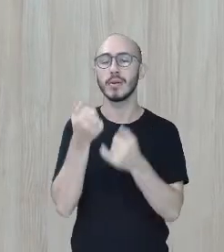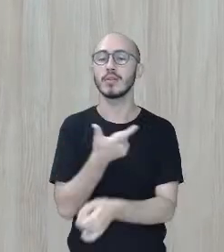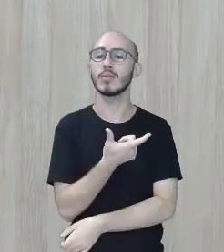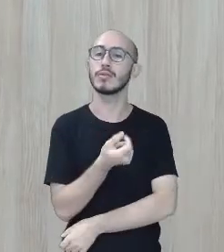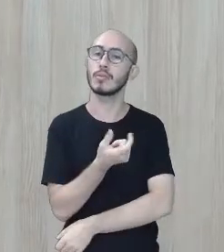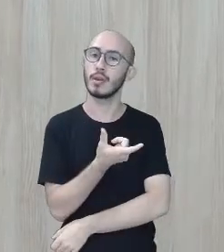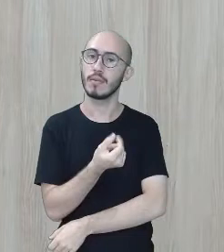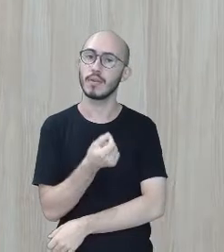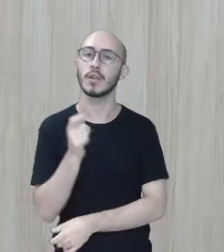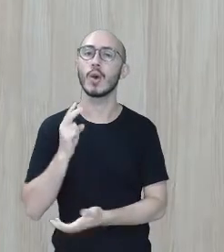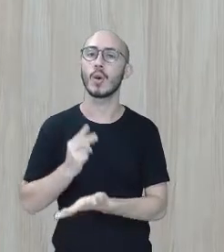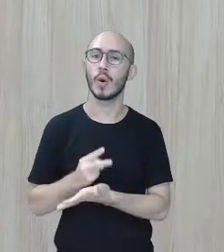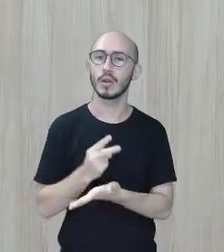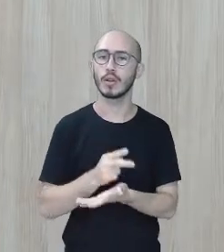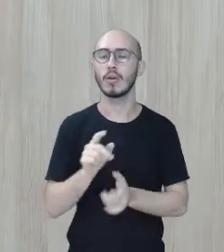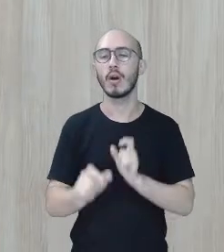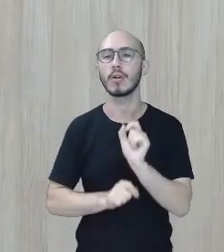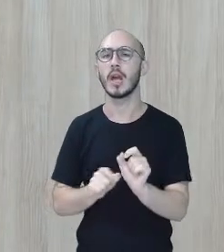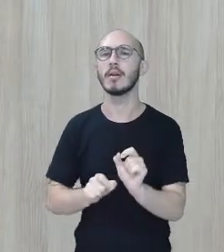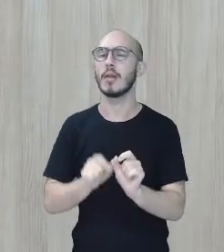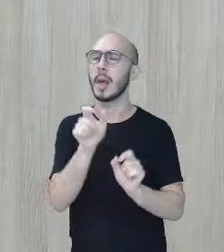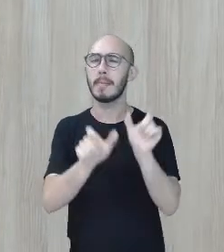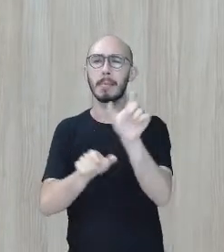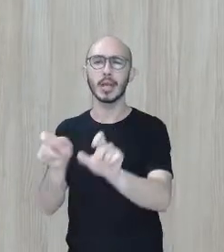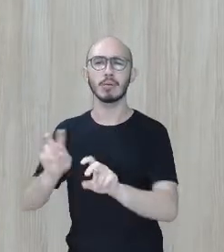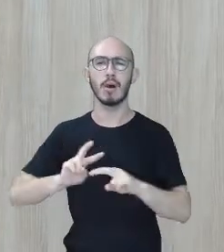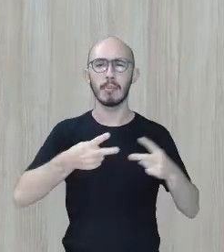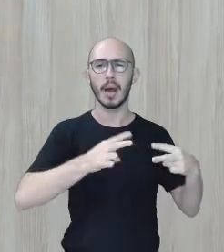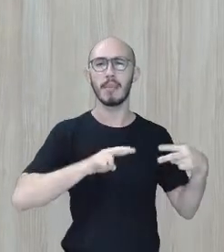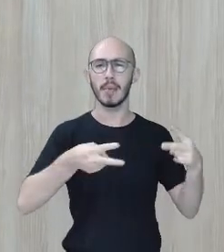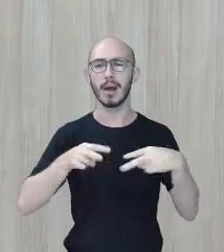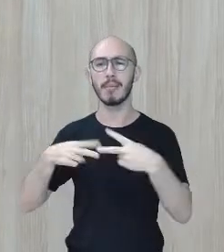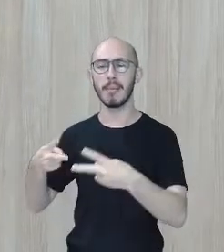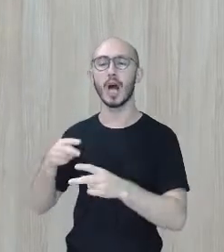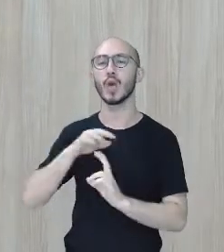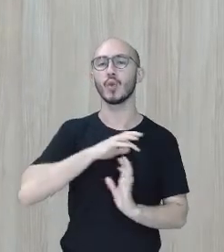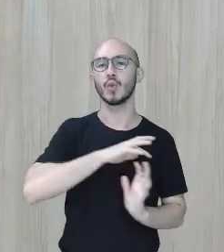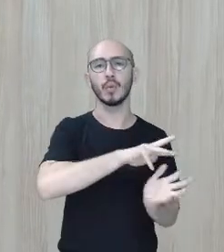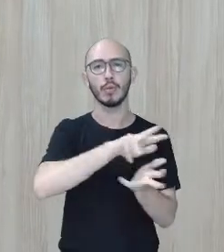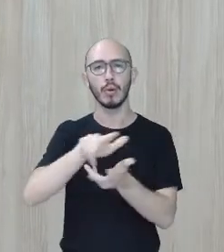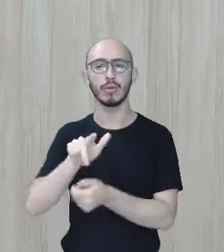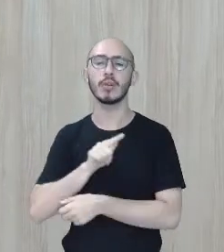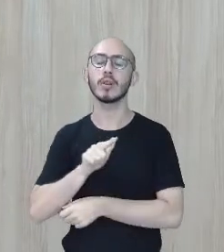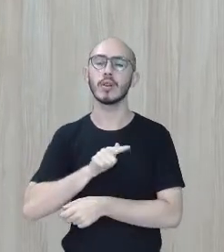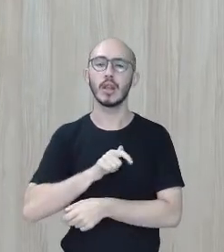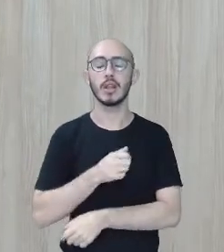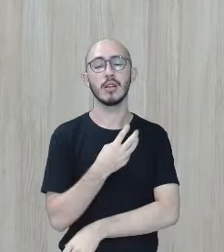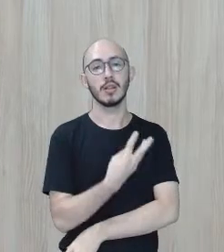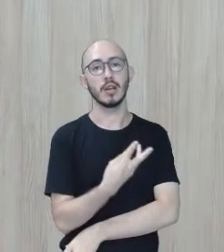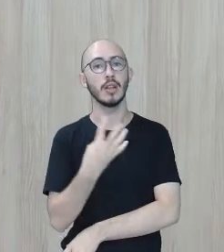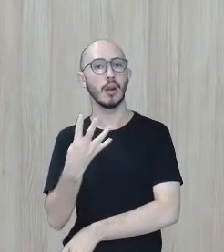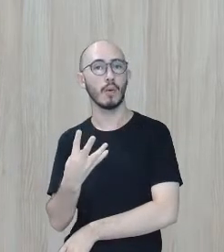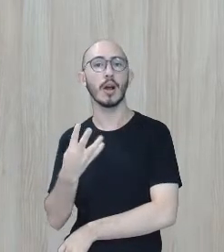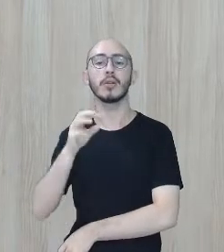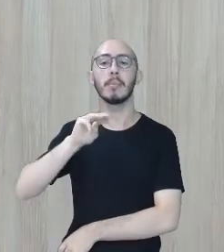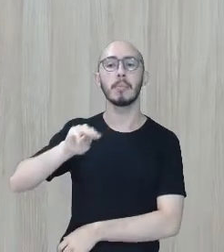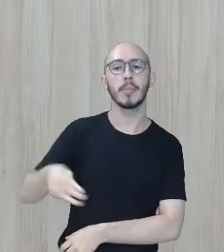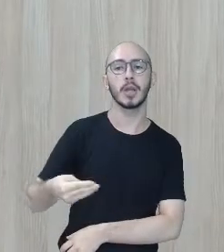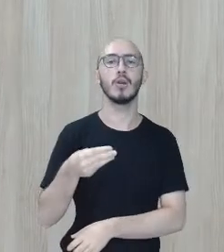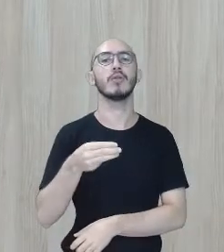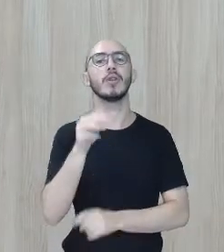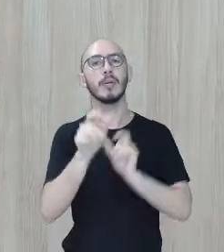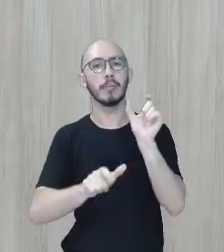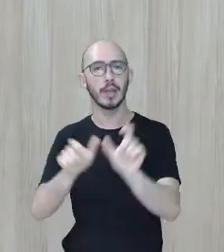continua aí atingindo várias pessoas. E no mundo inteiro nós temos 34 milhões de